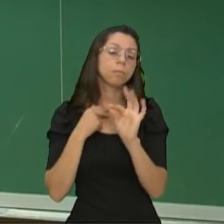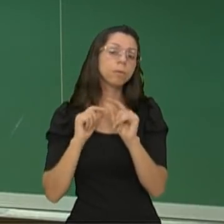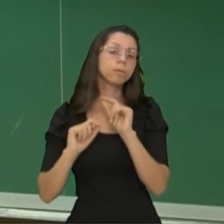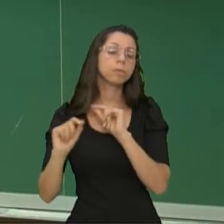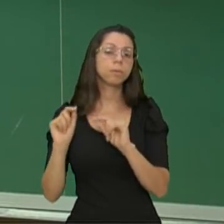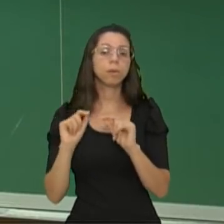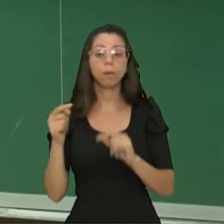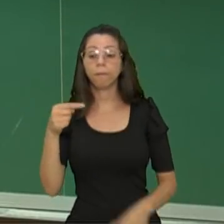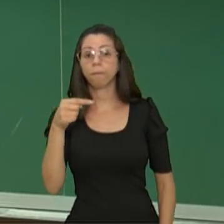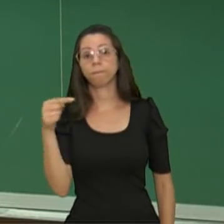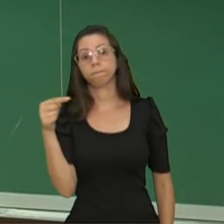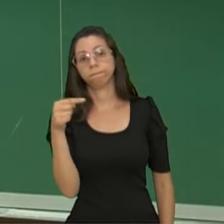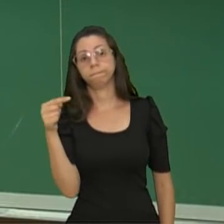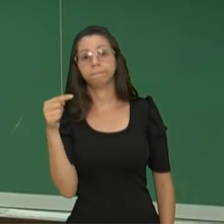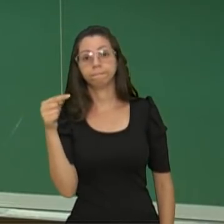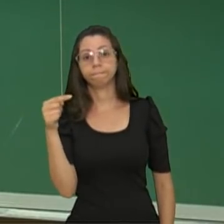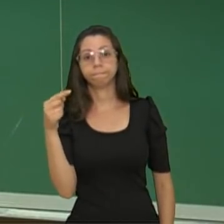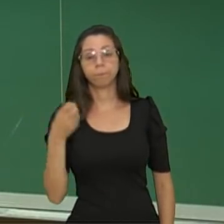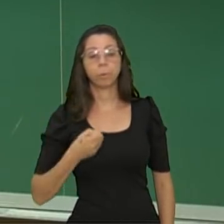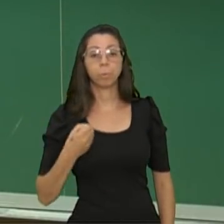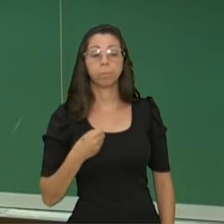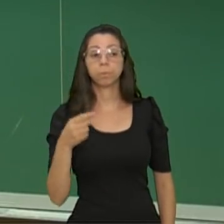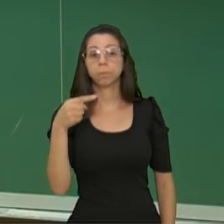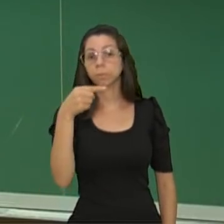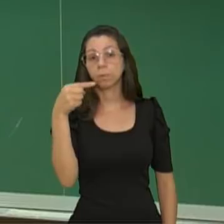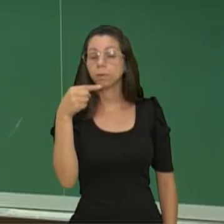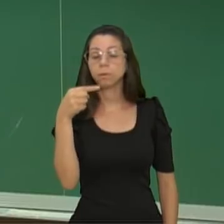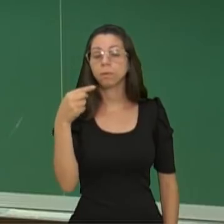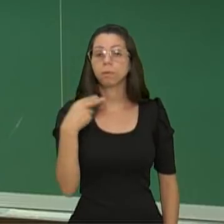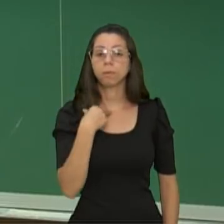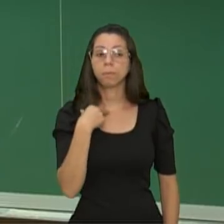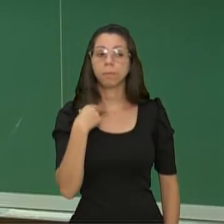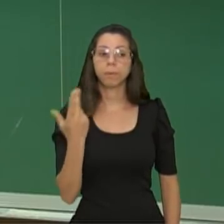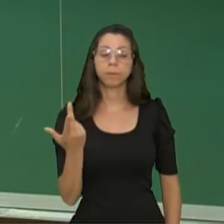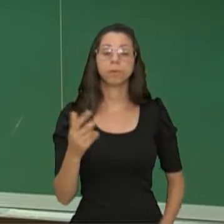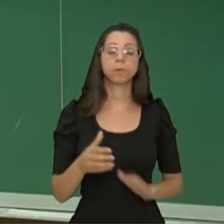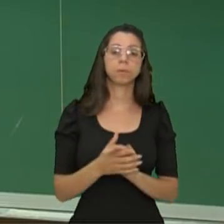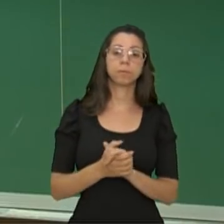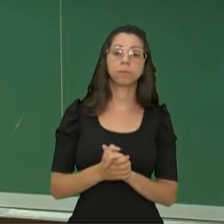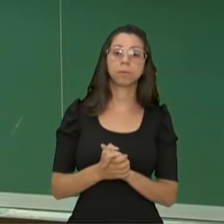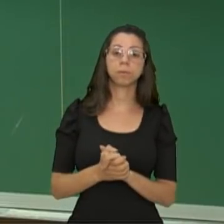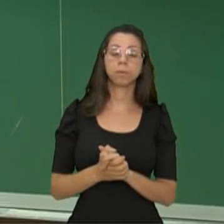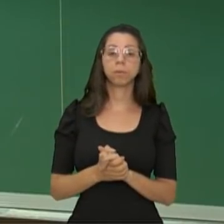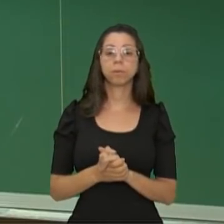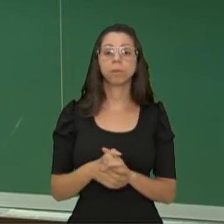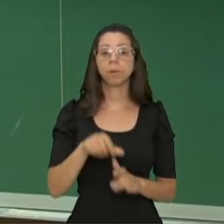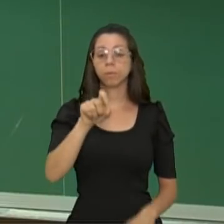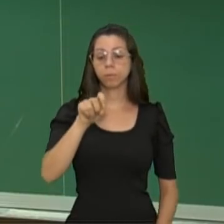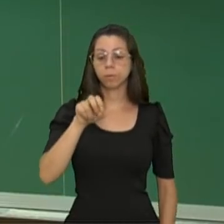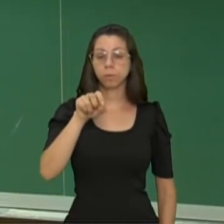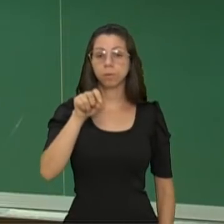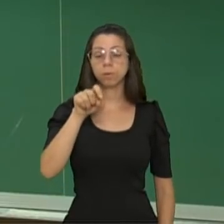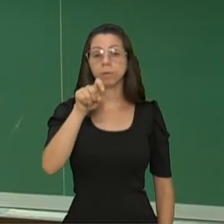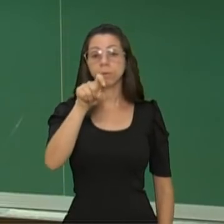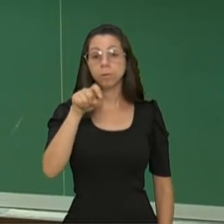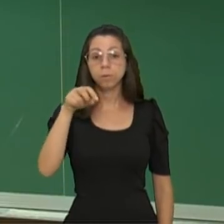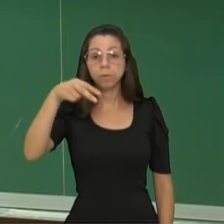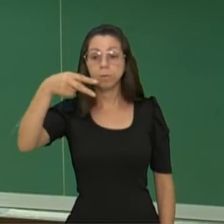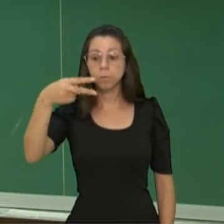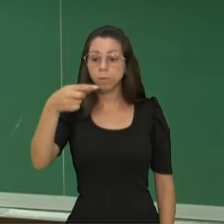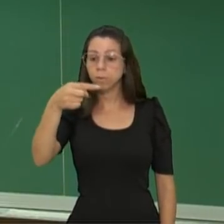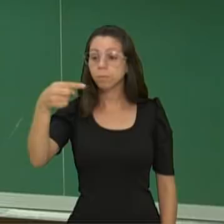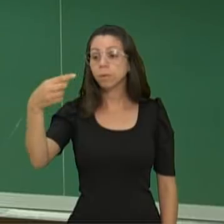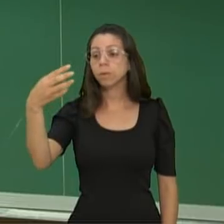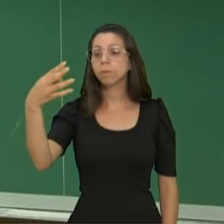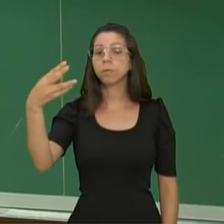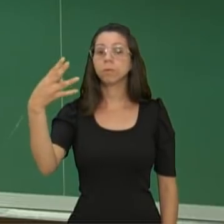valor negativo para ele. Então, precisaremos descartar o valor de menos 4.